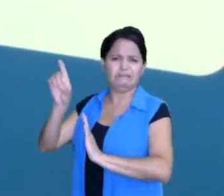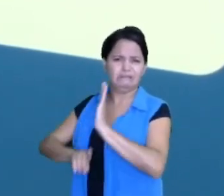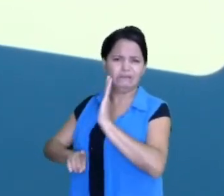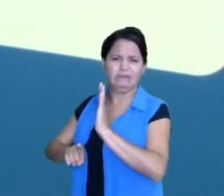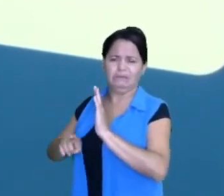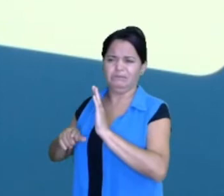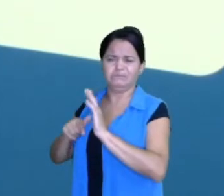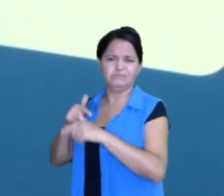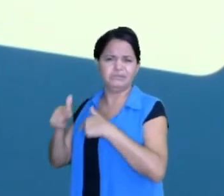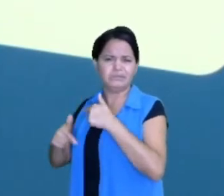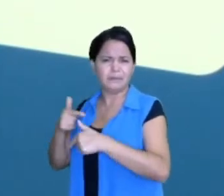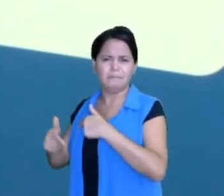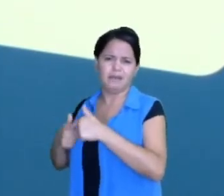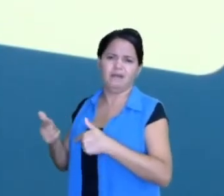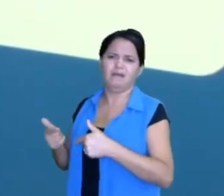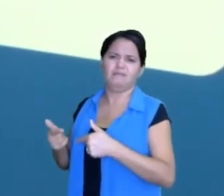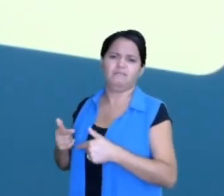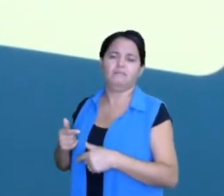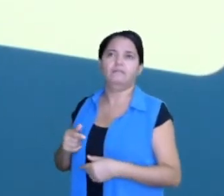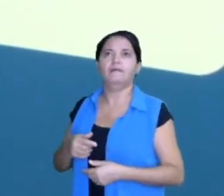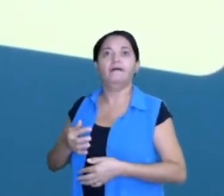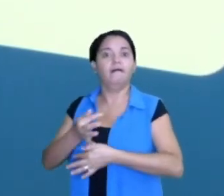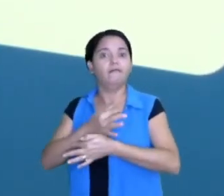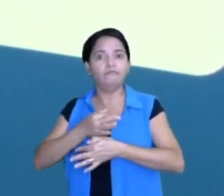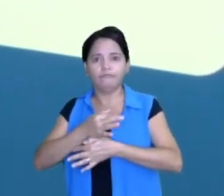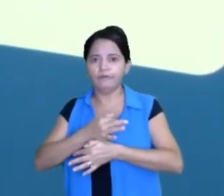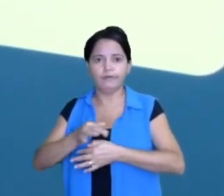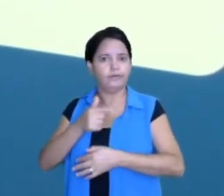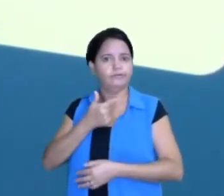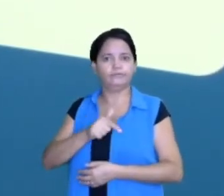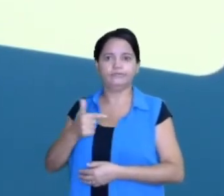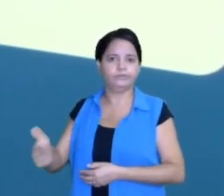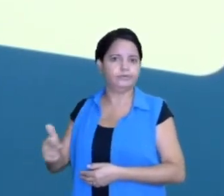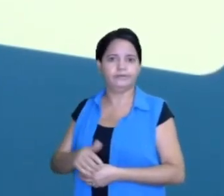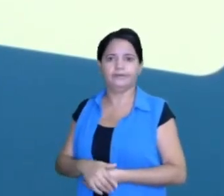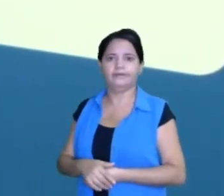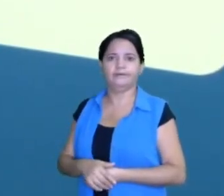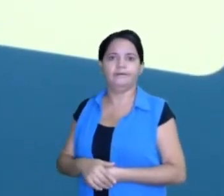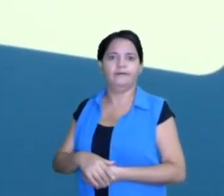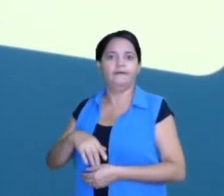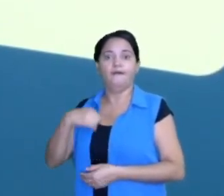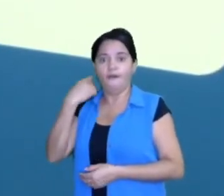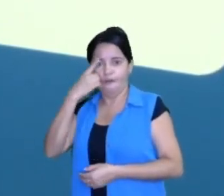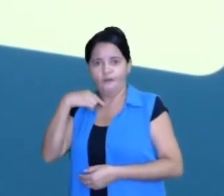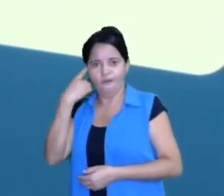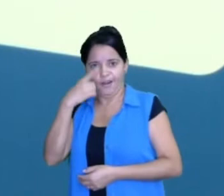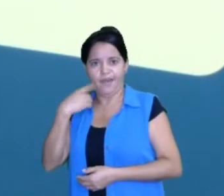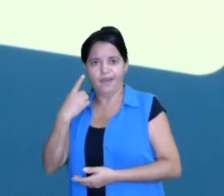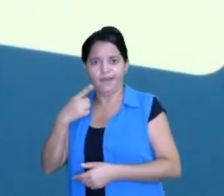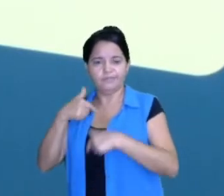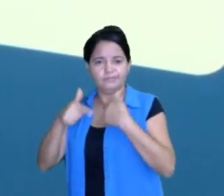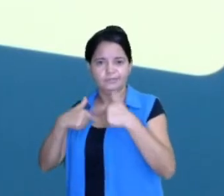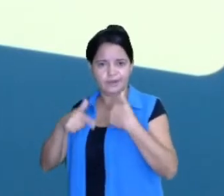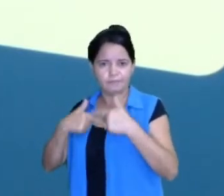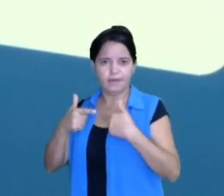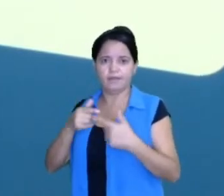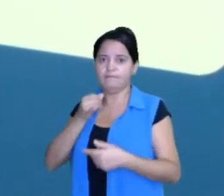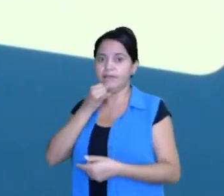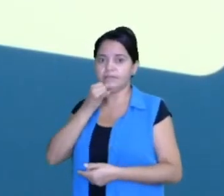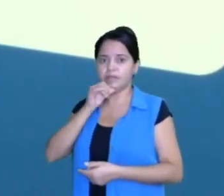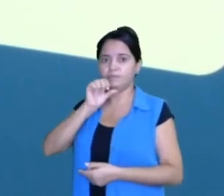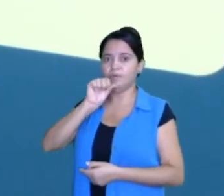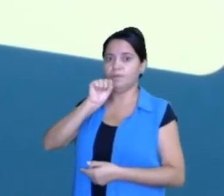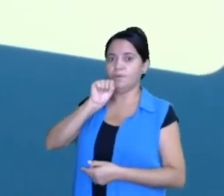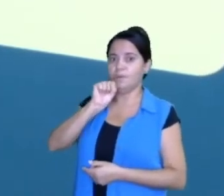não tinham, por exemplo, férias, não tinham limitação de carga horária. Hoje em dia é muito comum, né? 8 horas